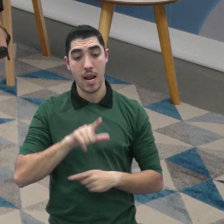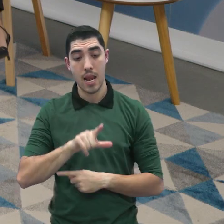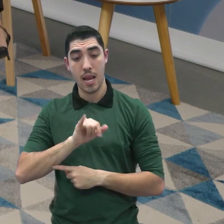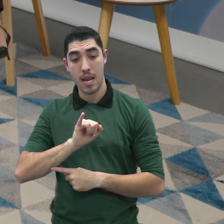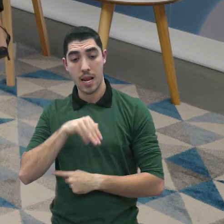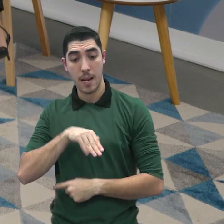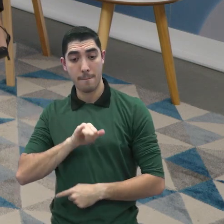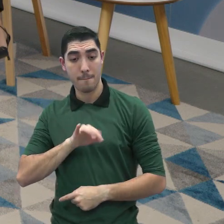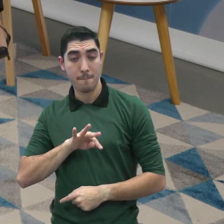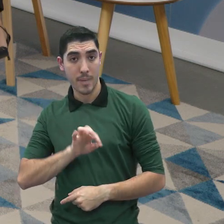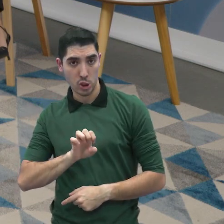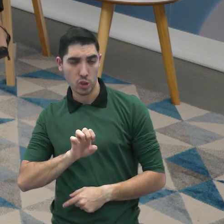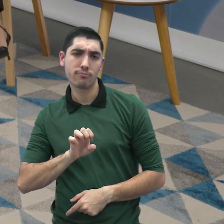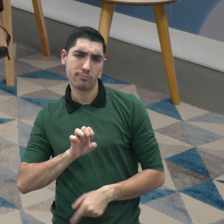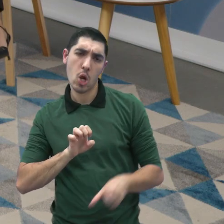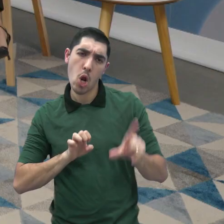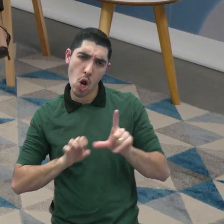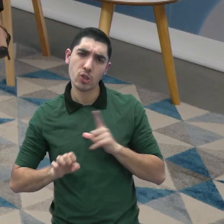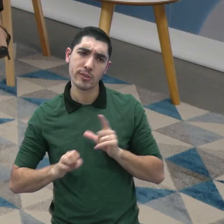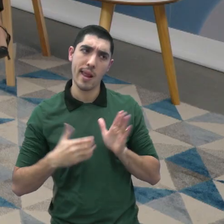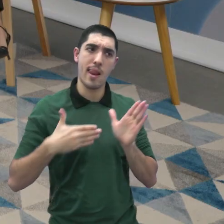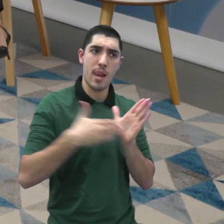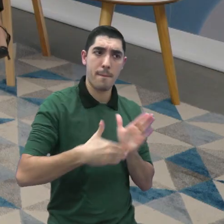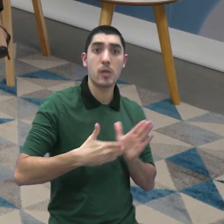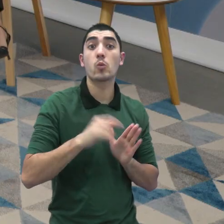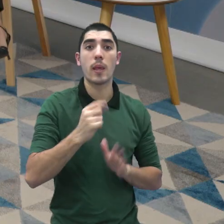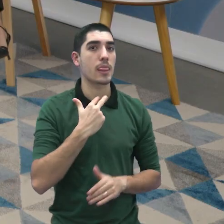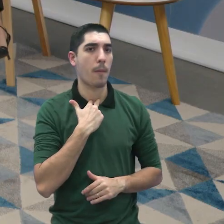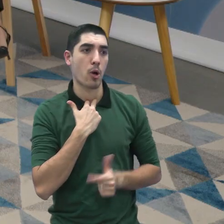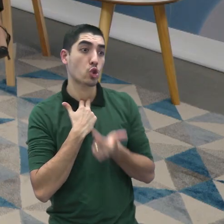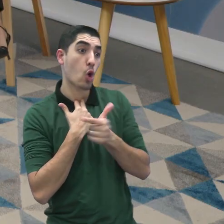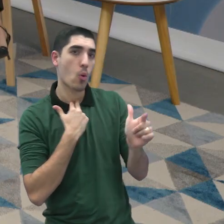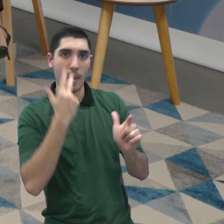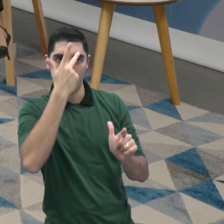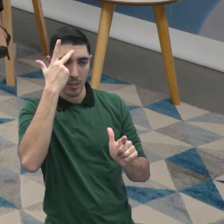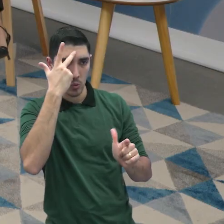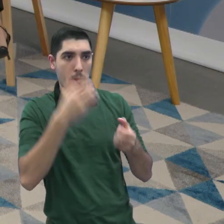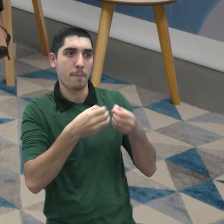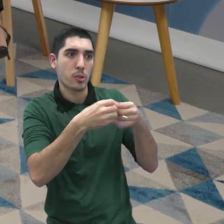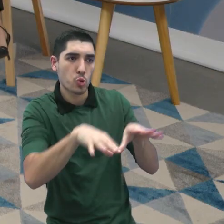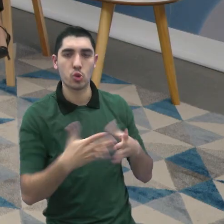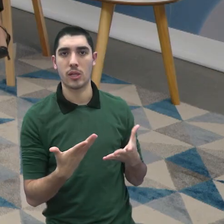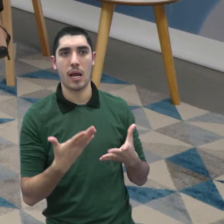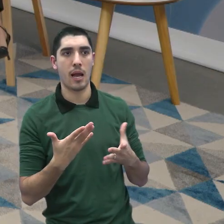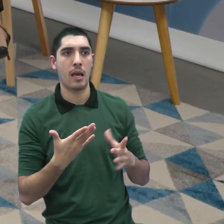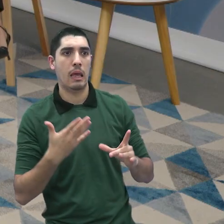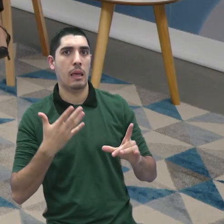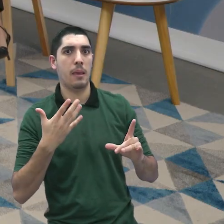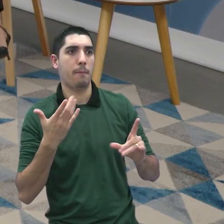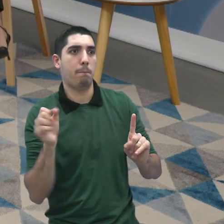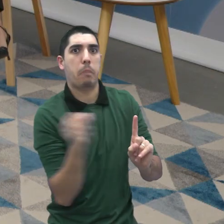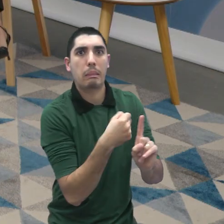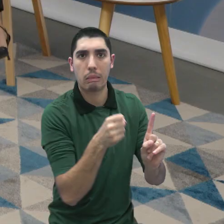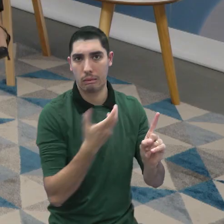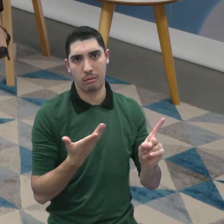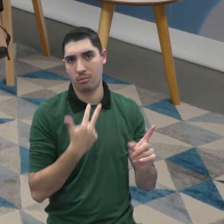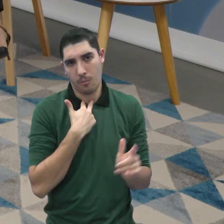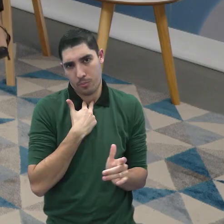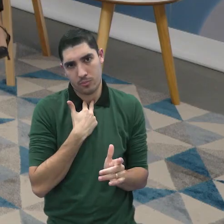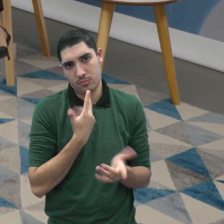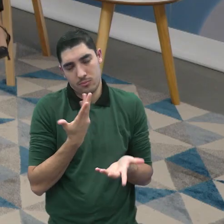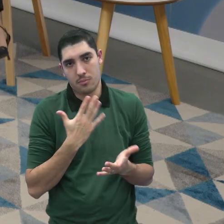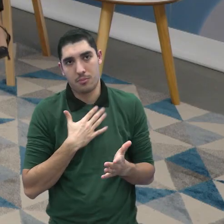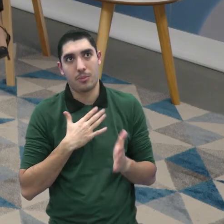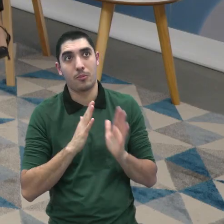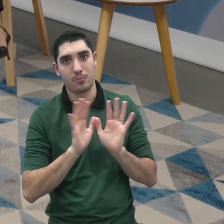fanatismo, o que mais associa, pelo menos nos tempos atuais, questão da política, religião, time de futebol, que a gente